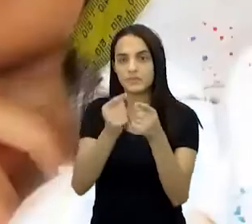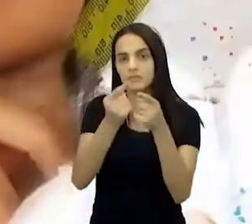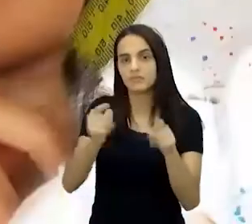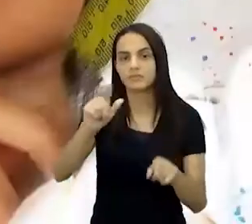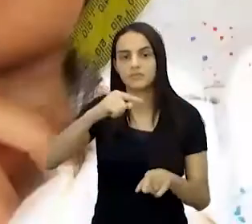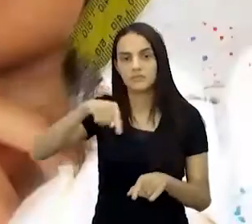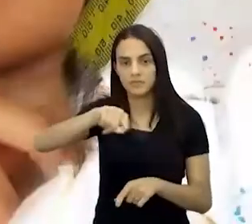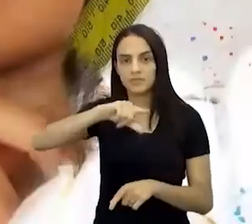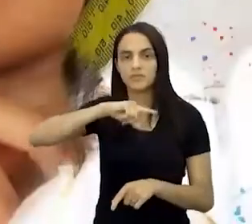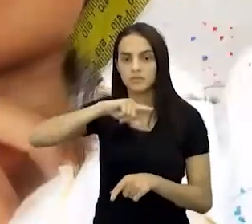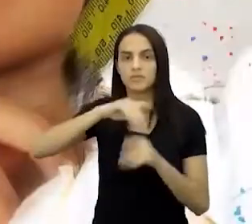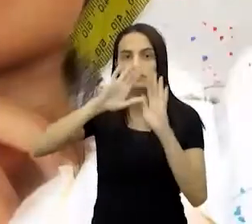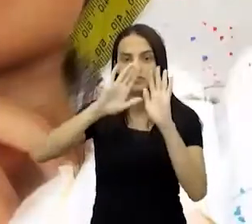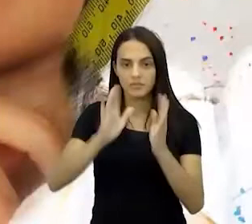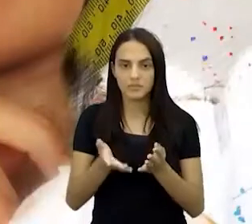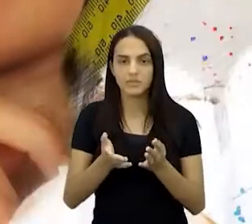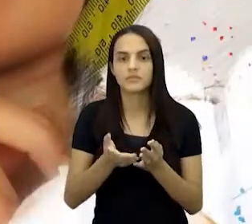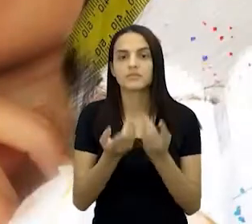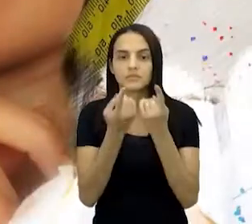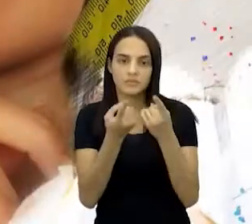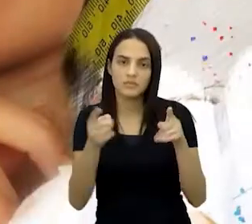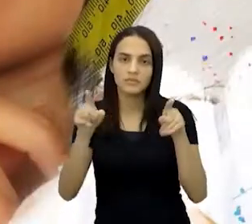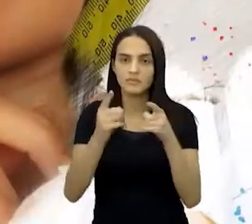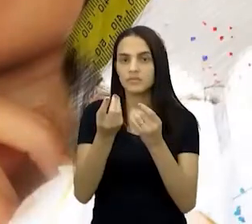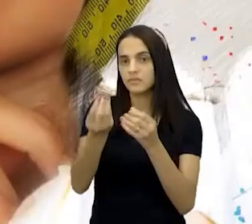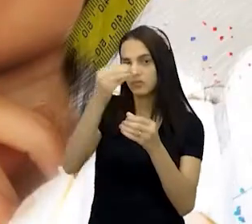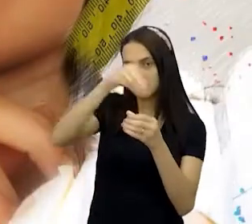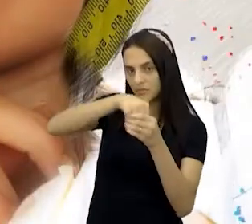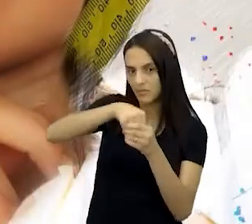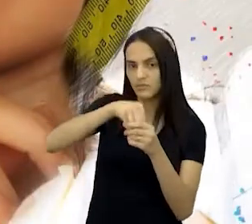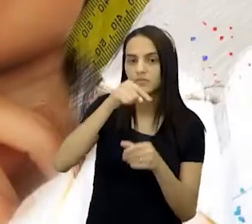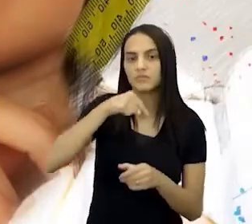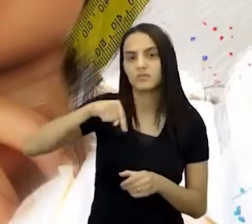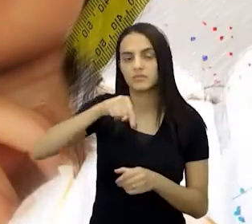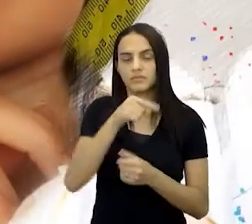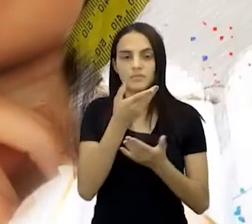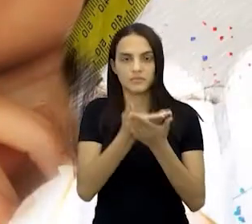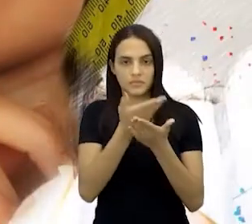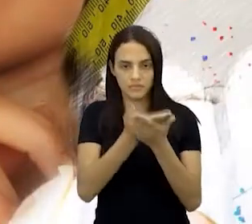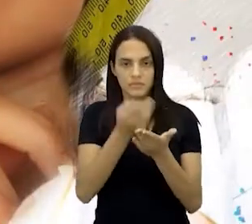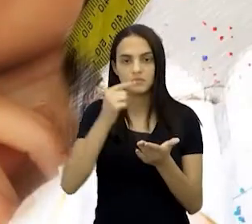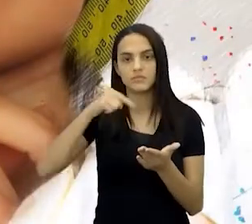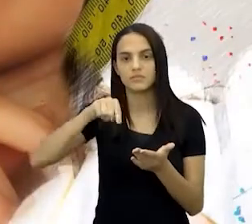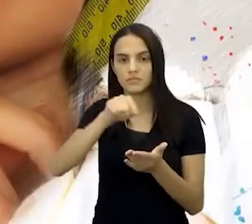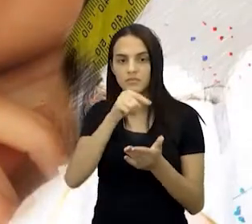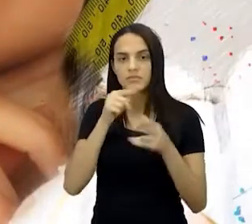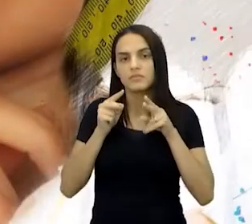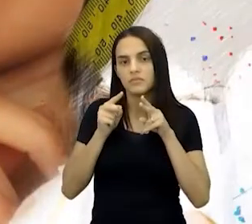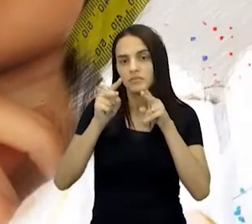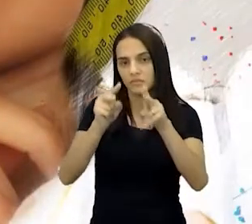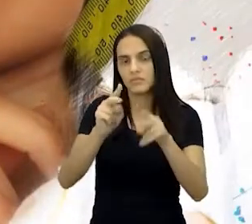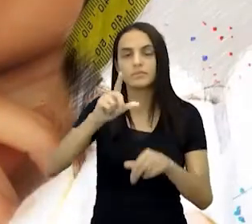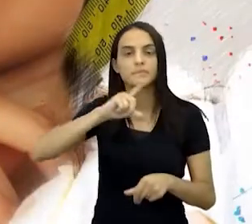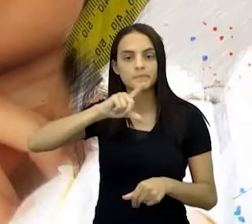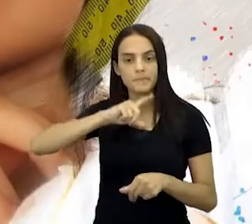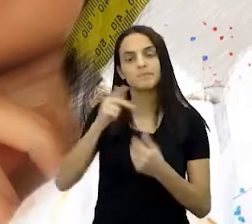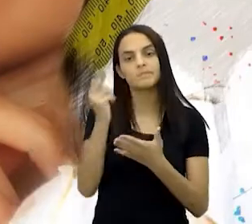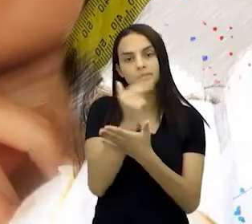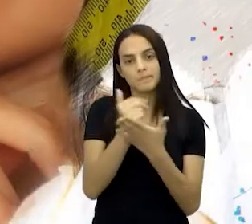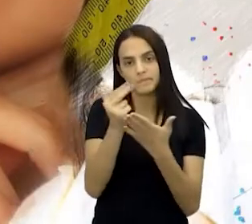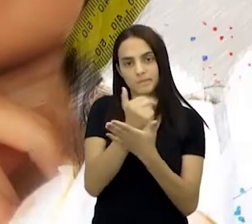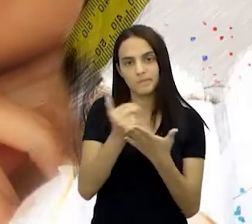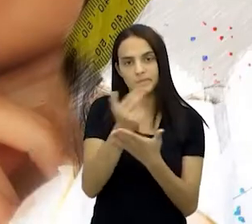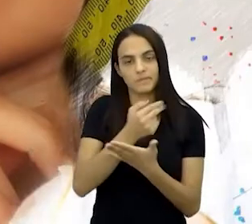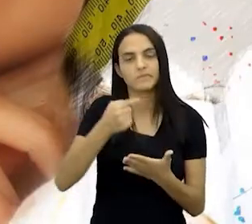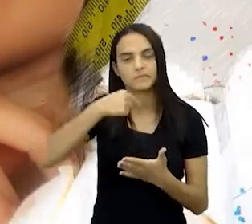tem já o elemento sonoro sendo aplicado dentro da nossa aula e nós sempre teremos aqui uma imagem